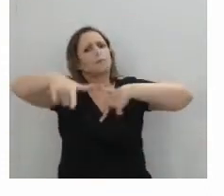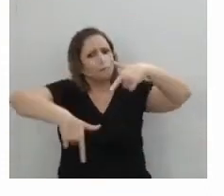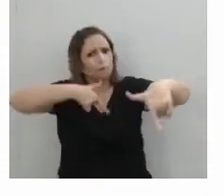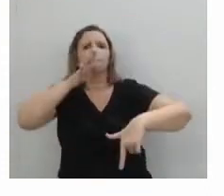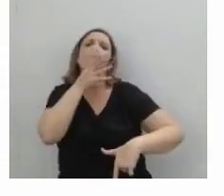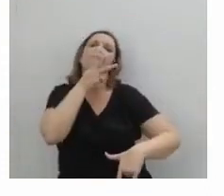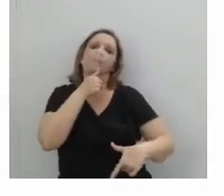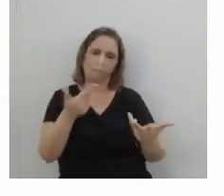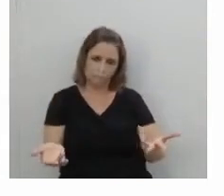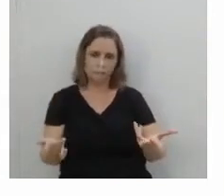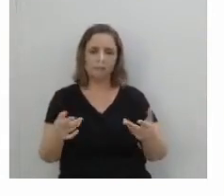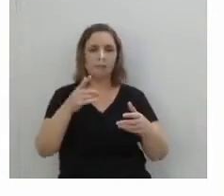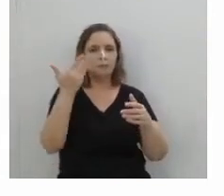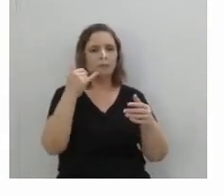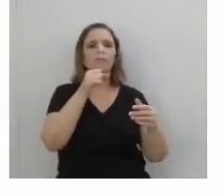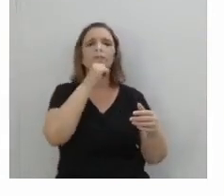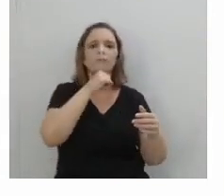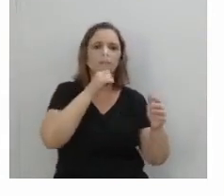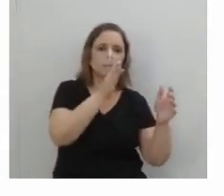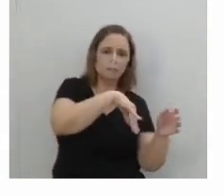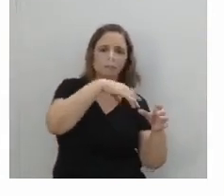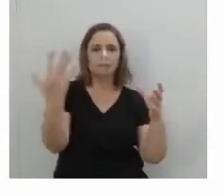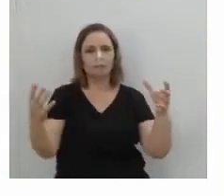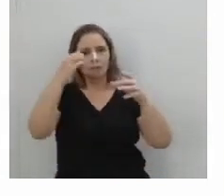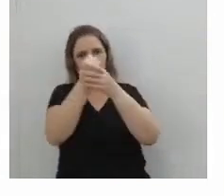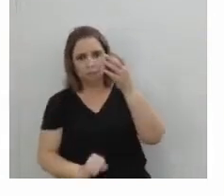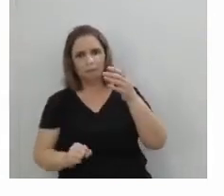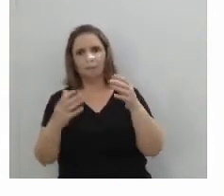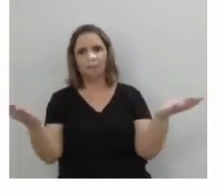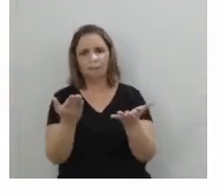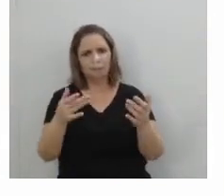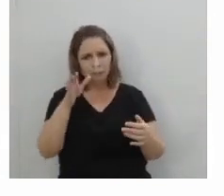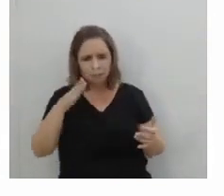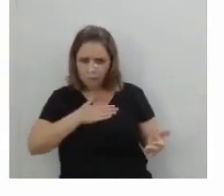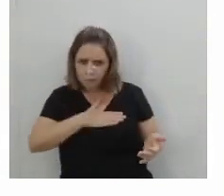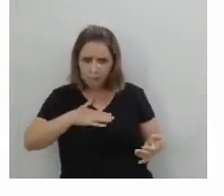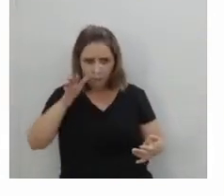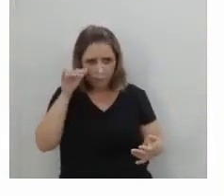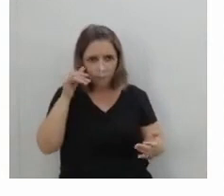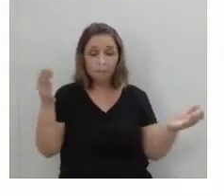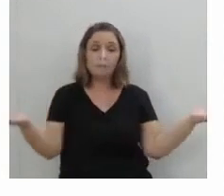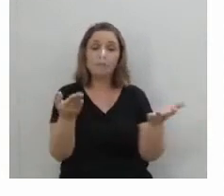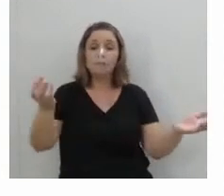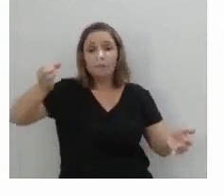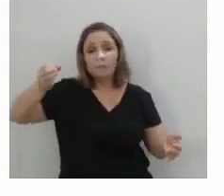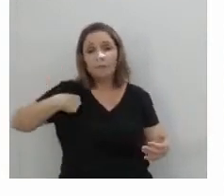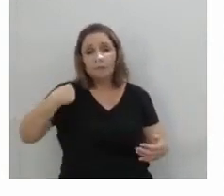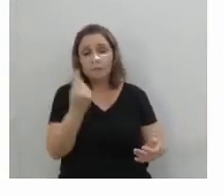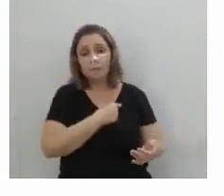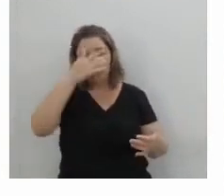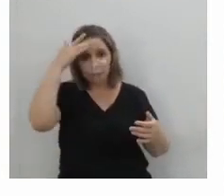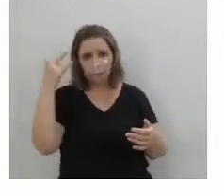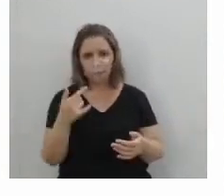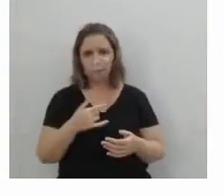hein? Então tá aí a imagem do cesto antigo e do cesto atual. Gostaram da curiosidade? Tem mais! Vamos ver os nossos atletas